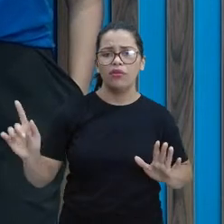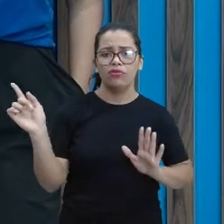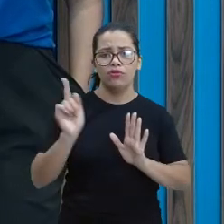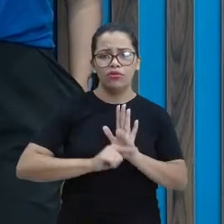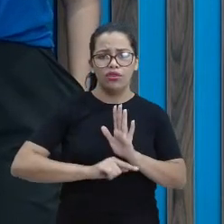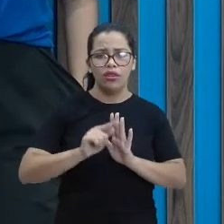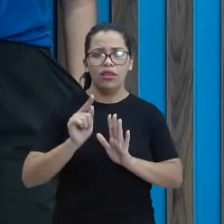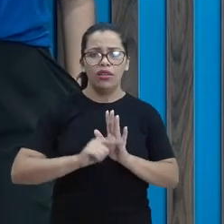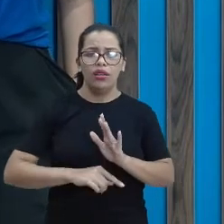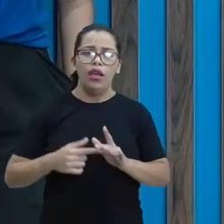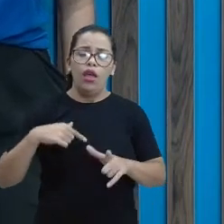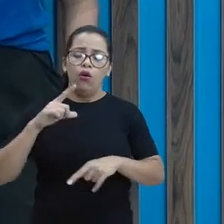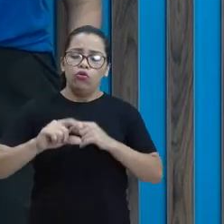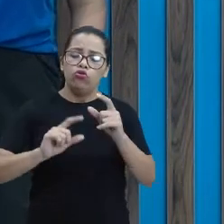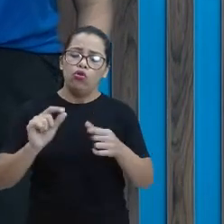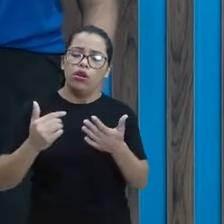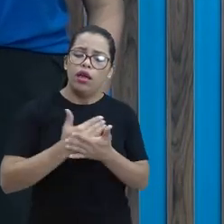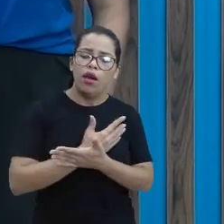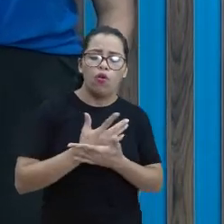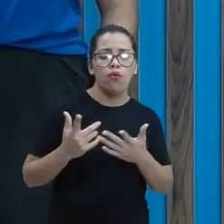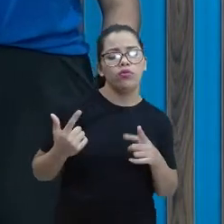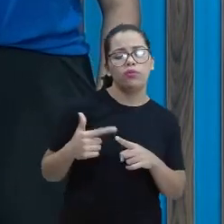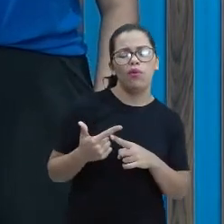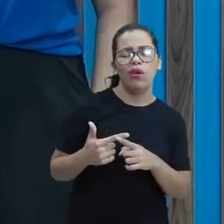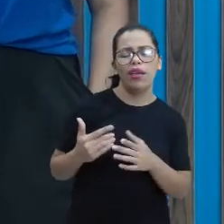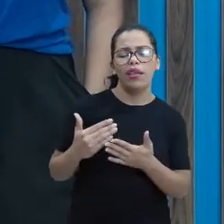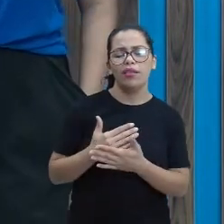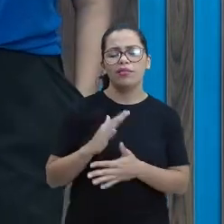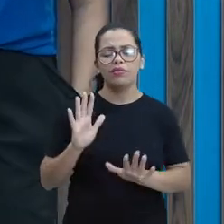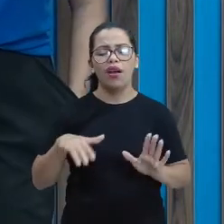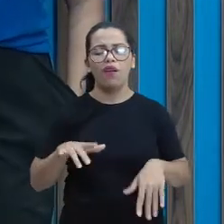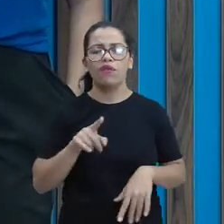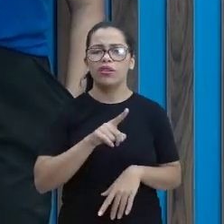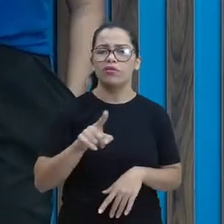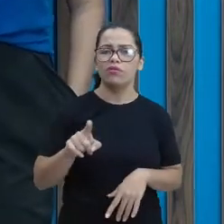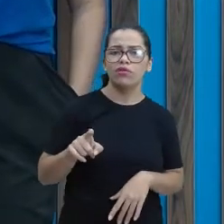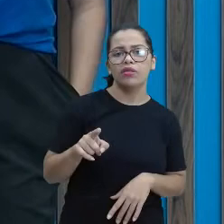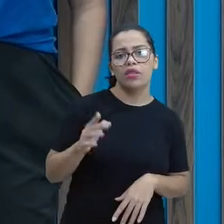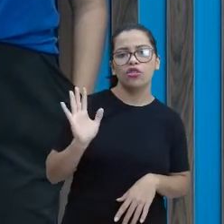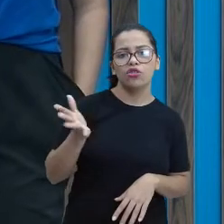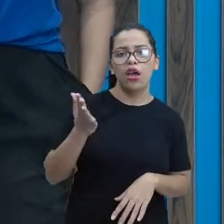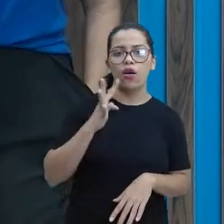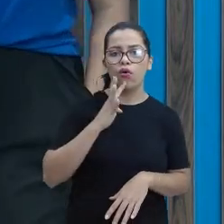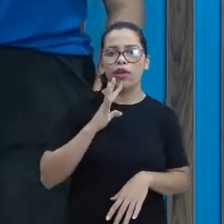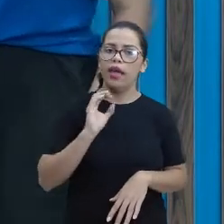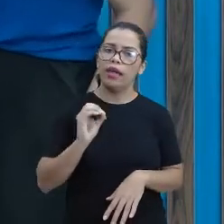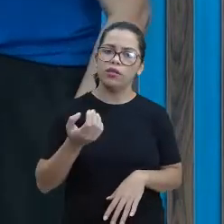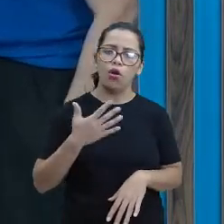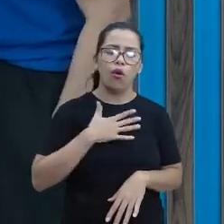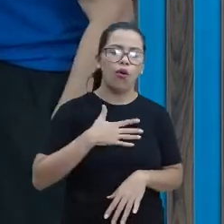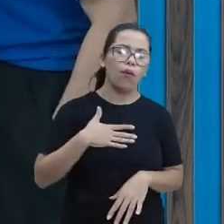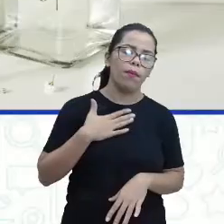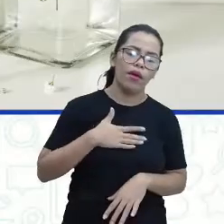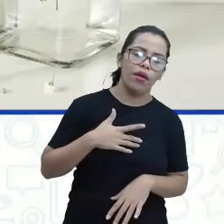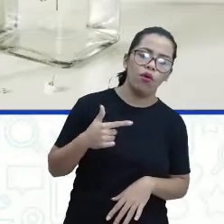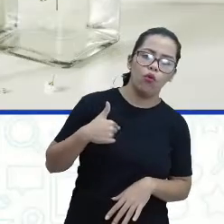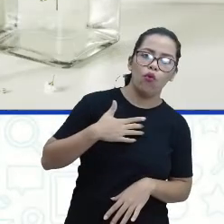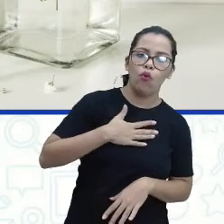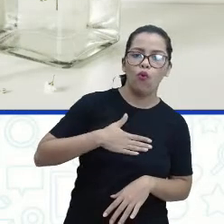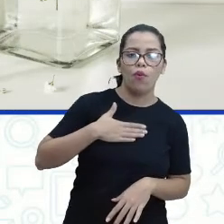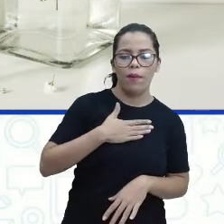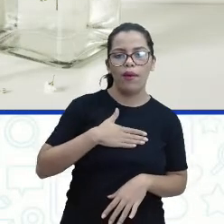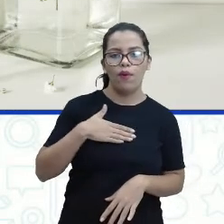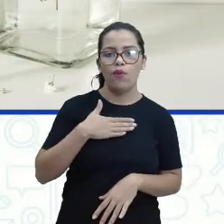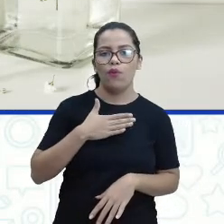talvez pela familiaridade de vocês, talvez pelo meu próprio gosto, vocês vão descobrir. Ó, no que diz respeito